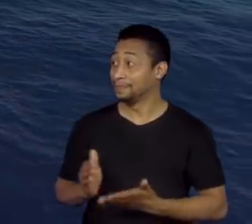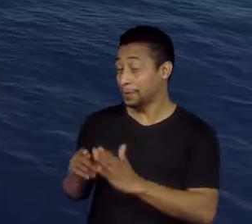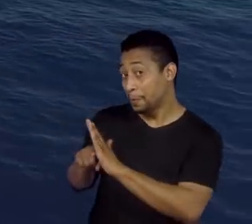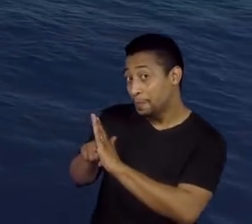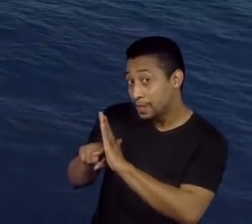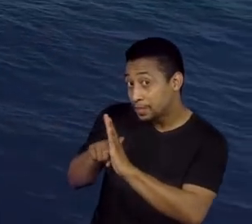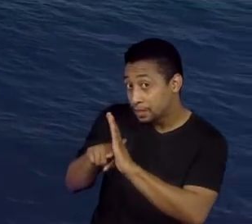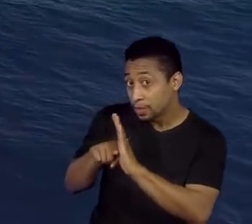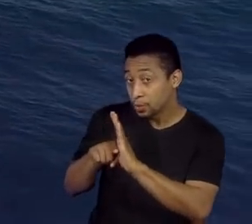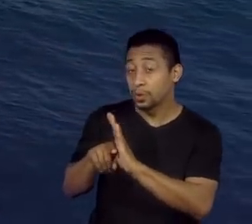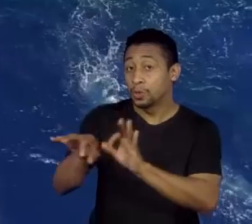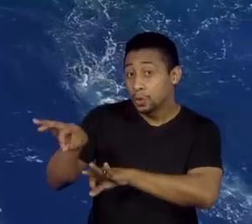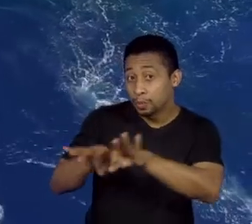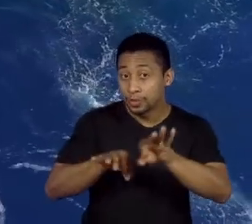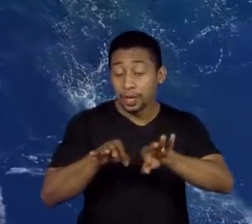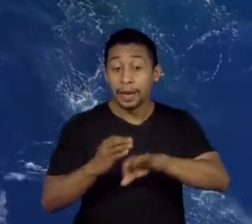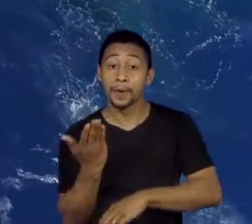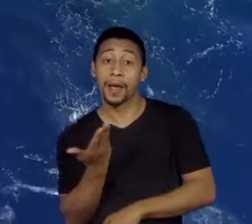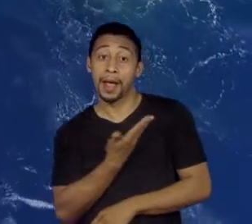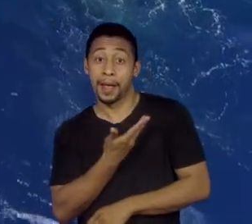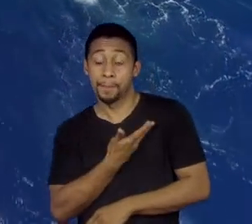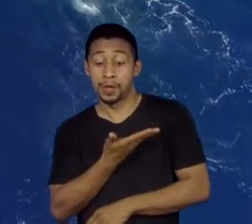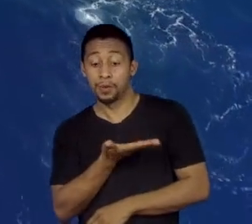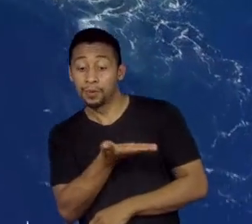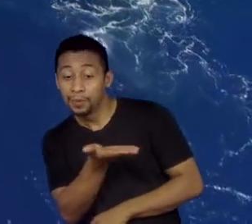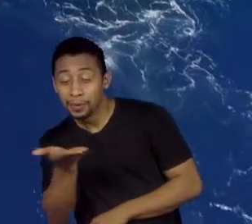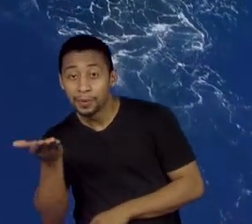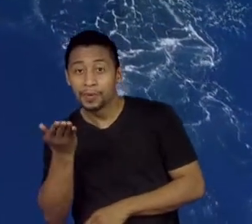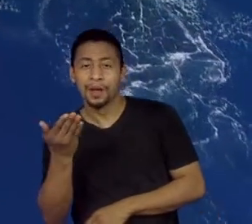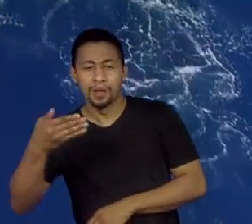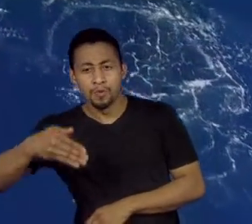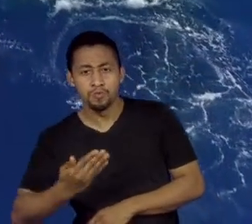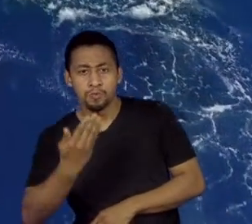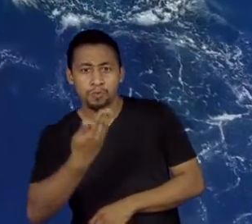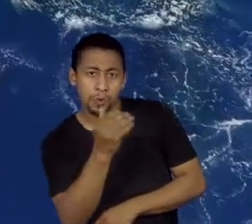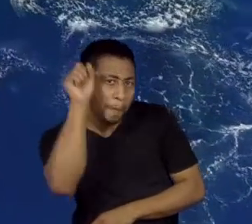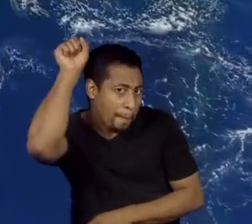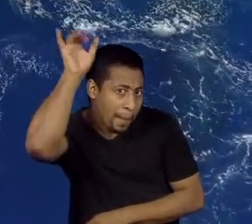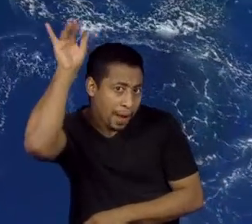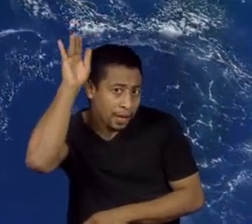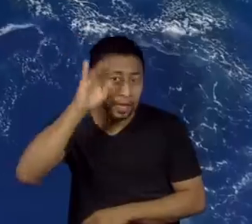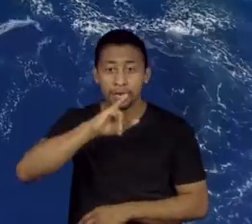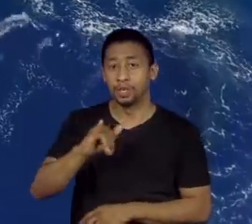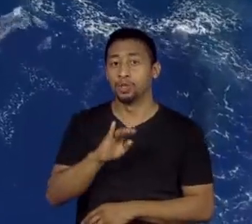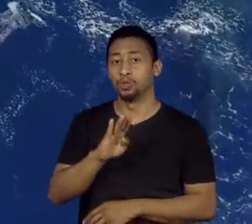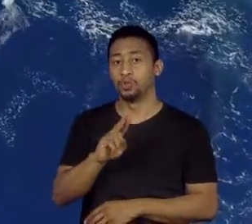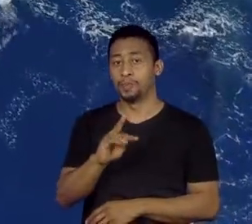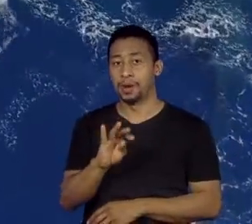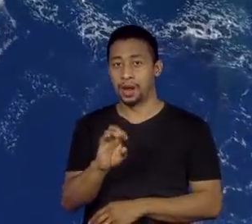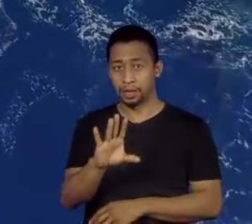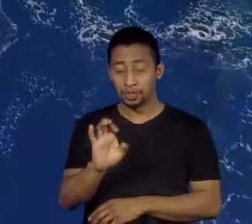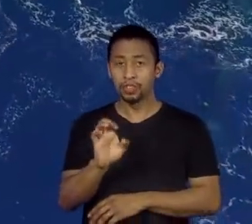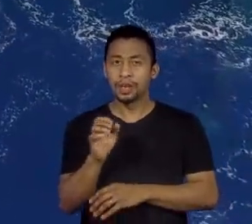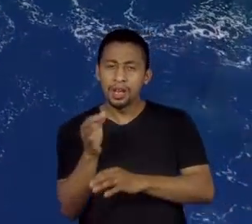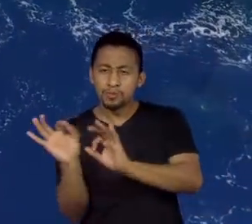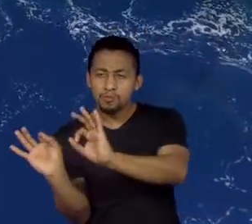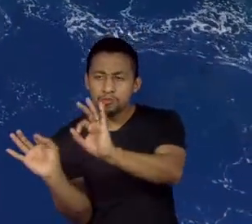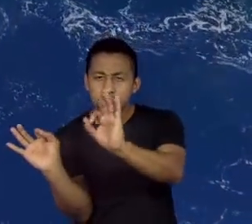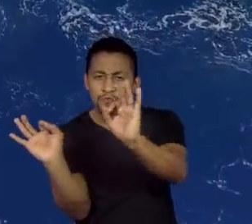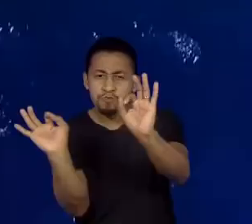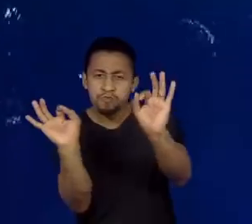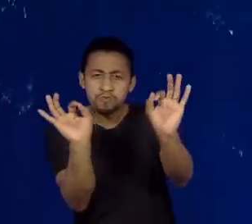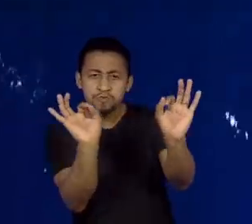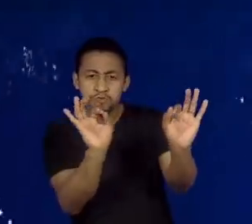Pesquisadores do projeto Amigos da Jubarte monitoram as baleias que migram da Antártica e chegam ao litoral do Espírito